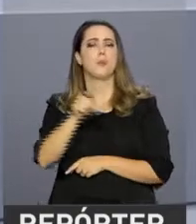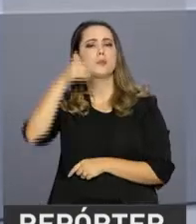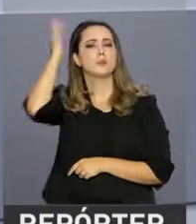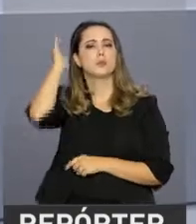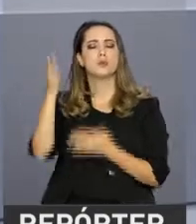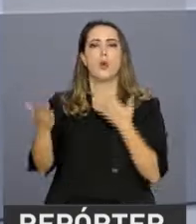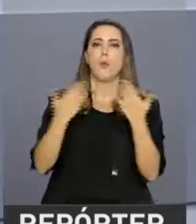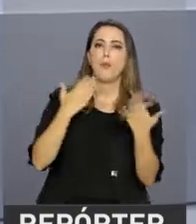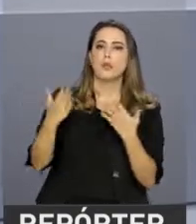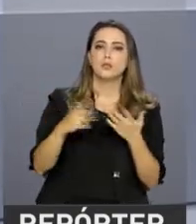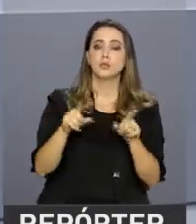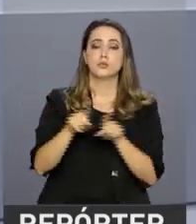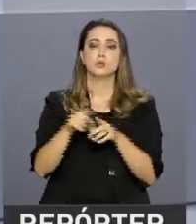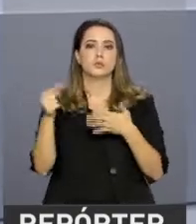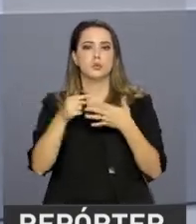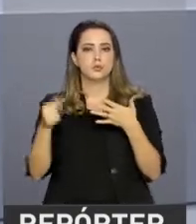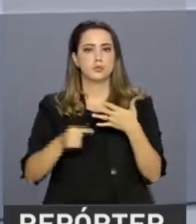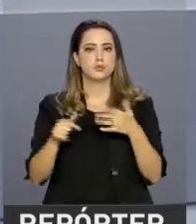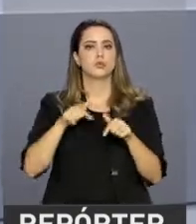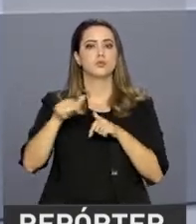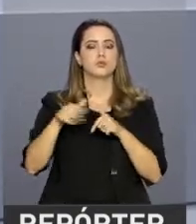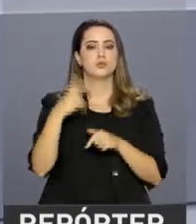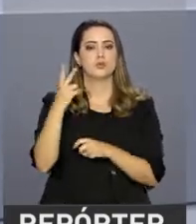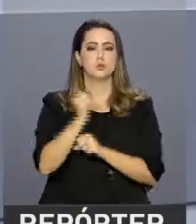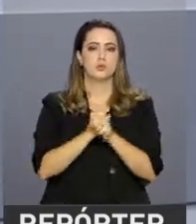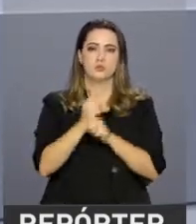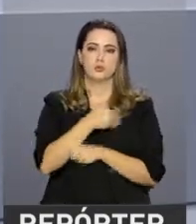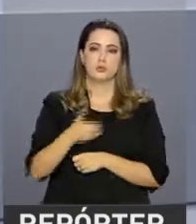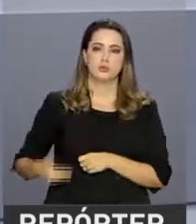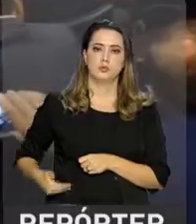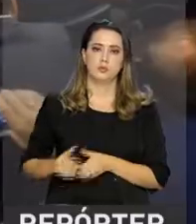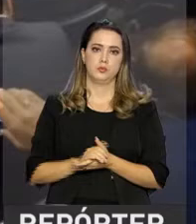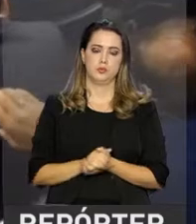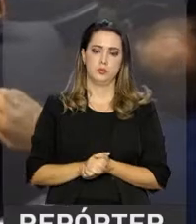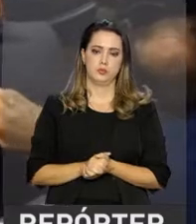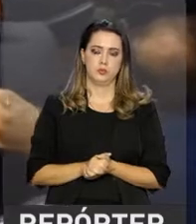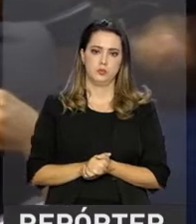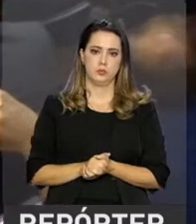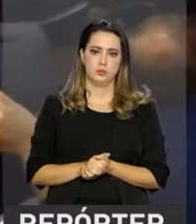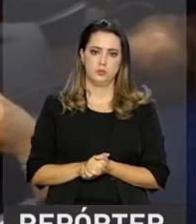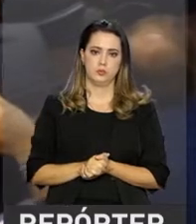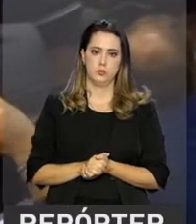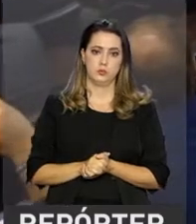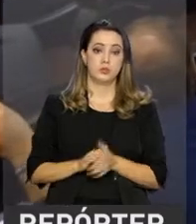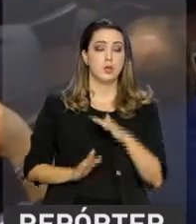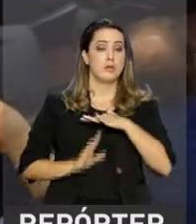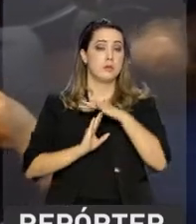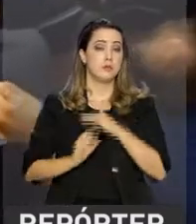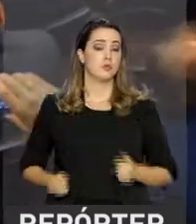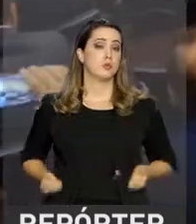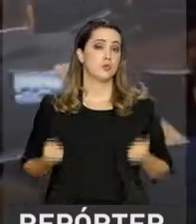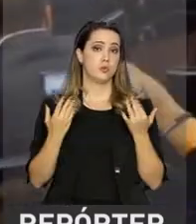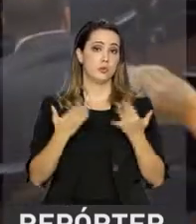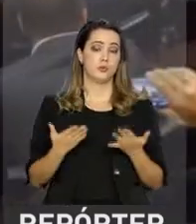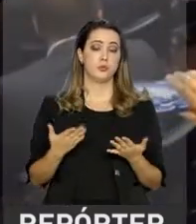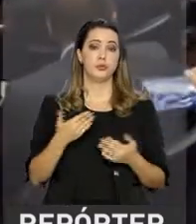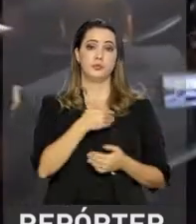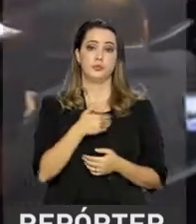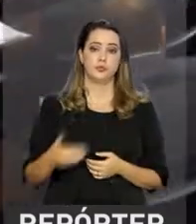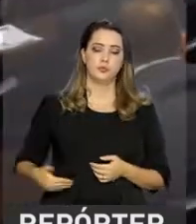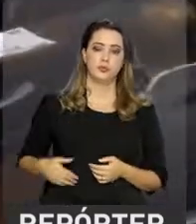das medidas adotadas em menos de dois anos de governo o limite de gastos para o poder público